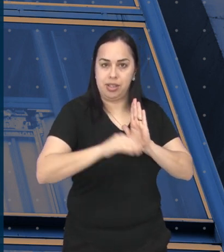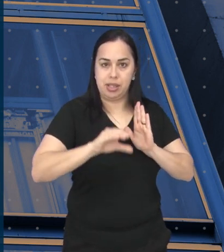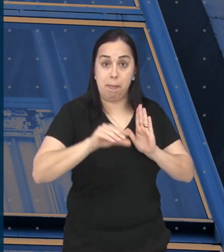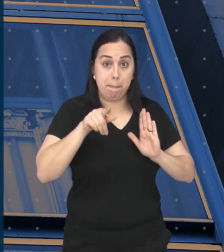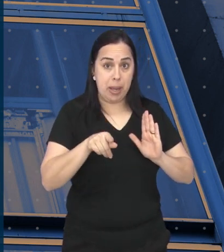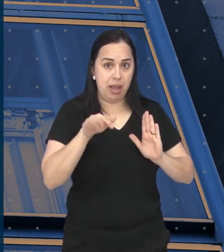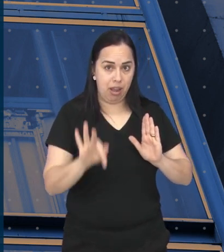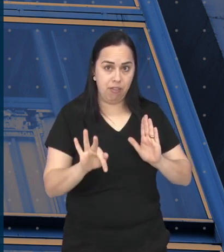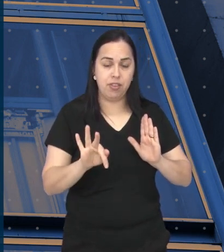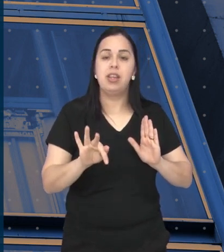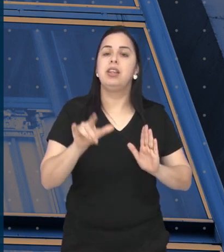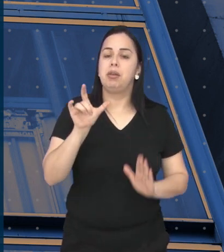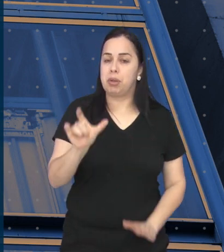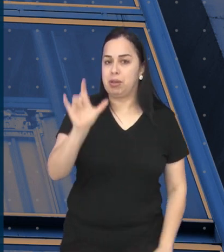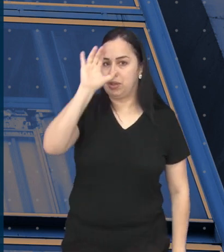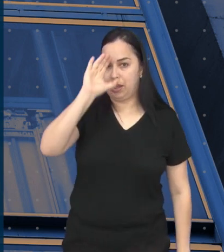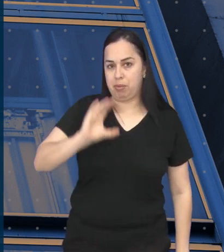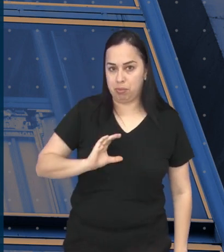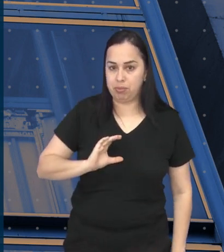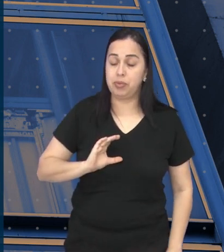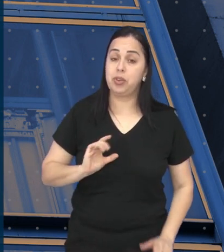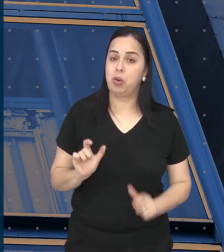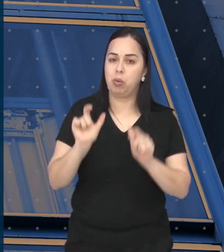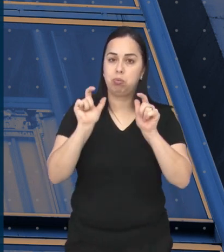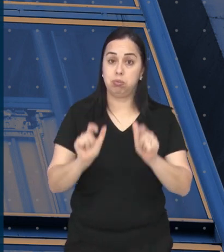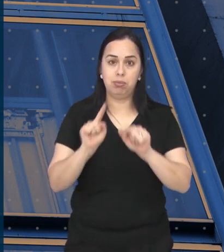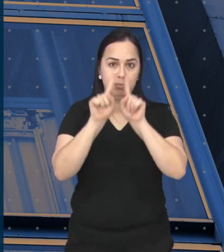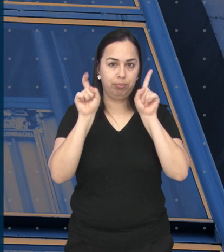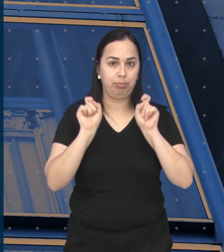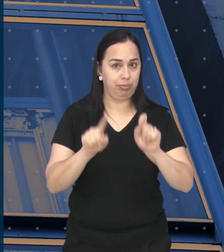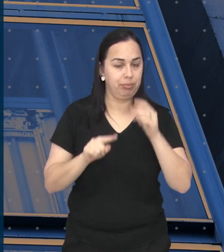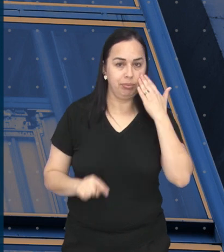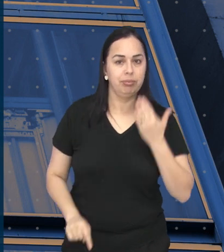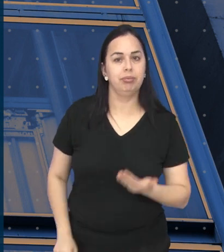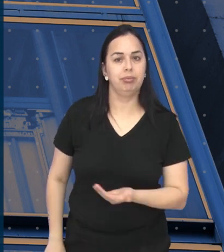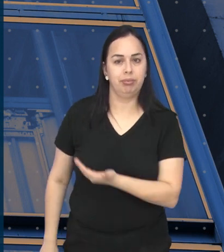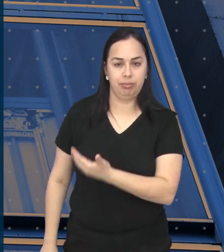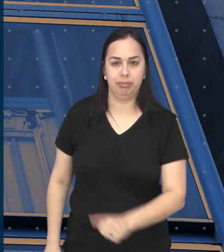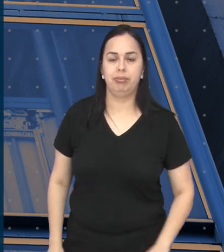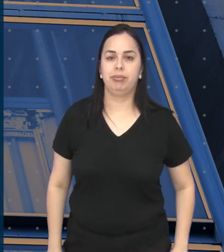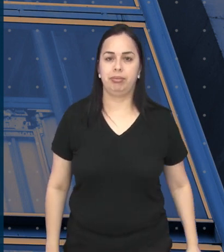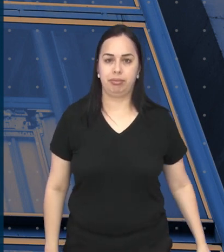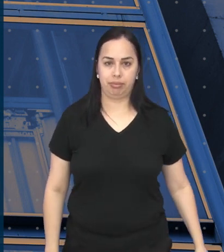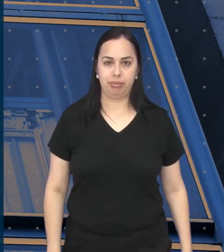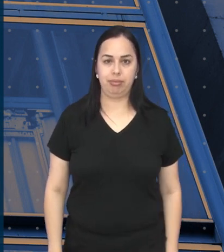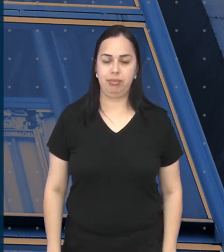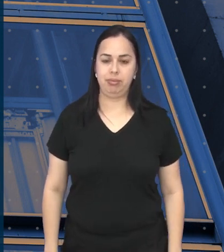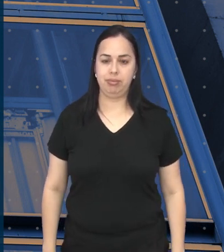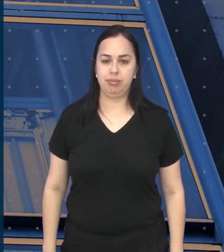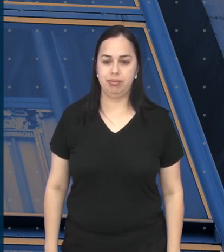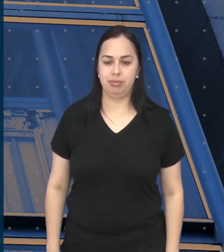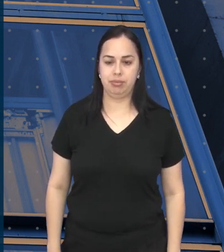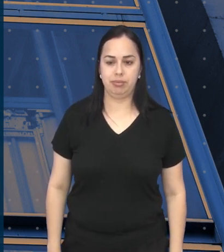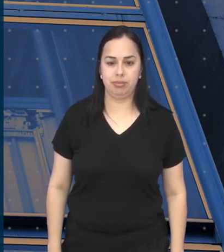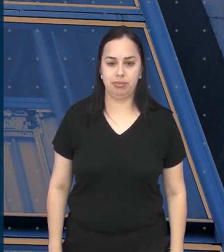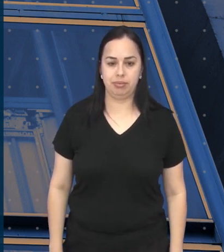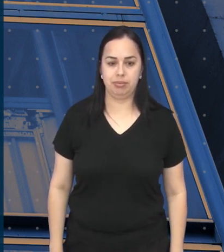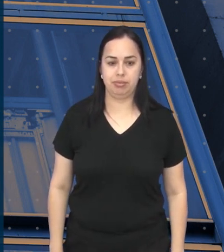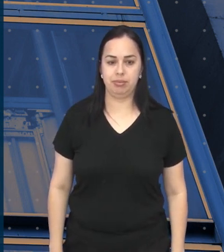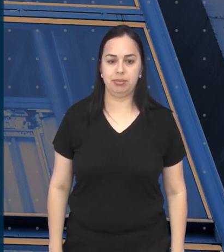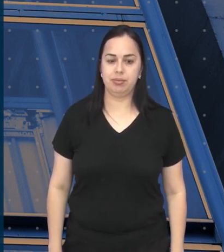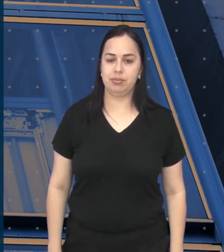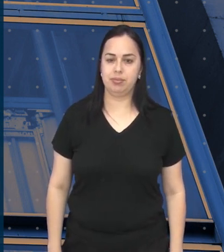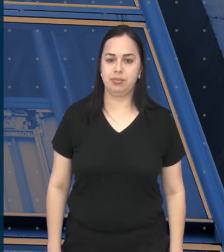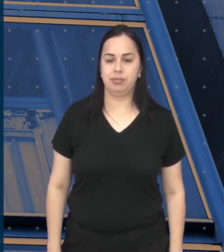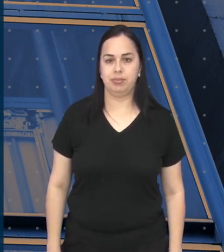RG, CPF, carteira de trabalho e o cartão cidadão. O PAT fica na Praça Afonso Pena, número 175, no